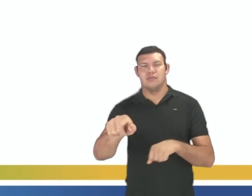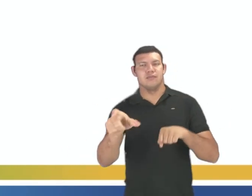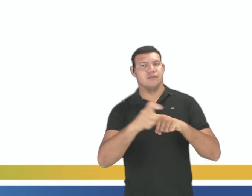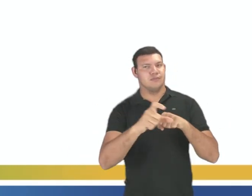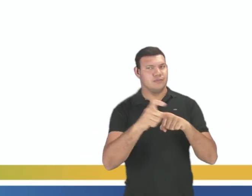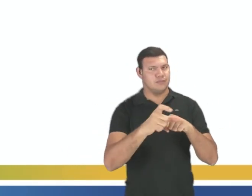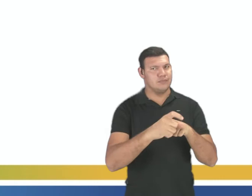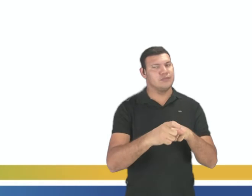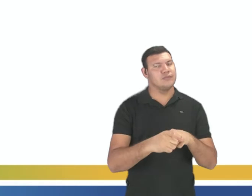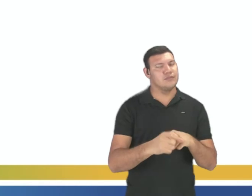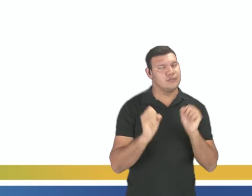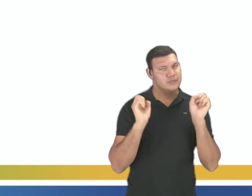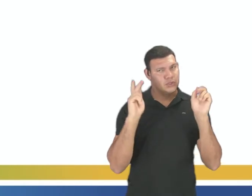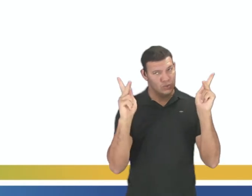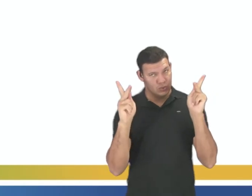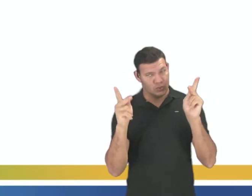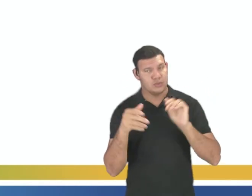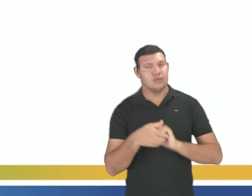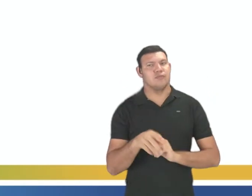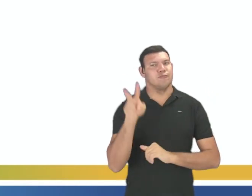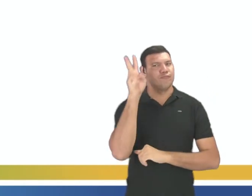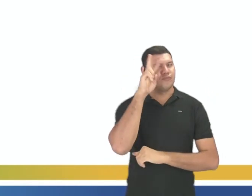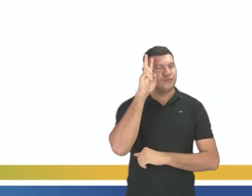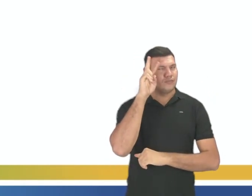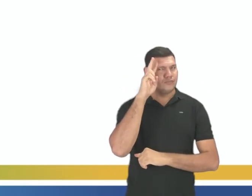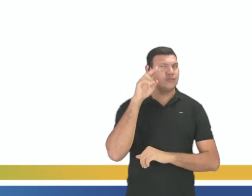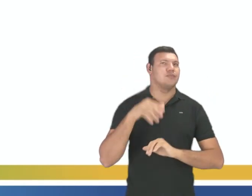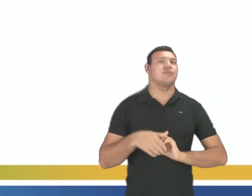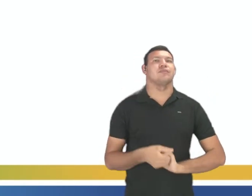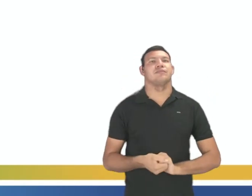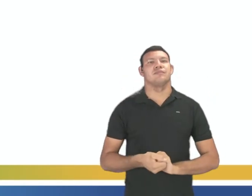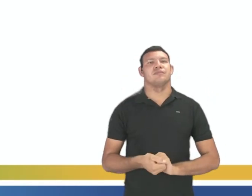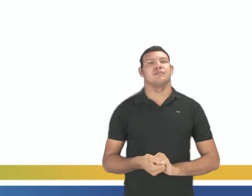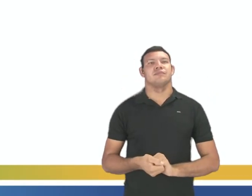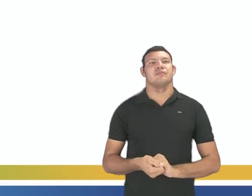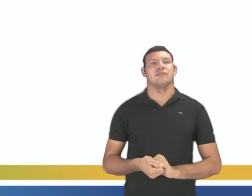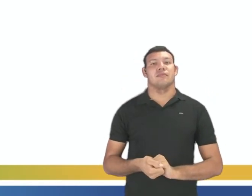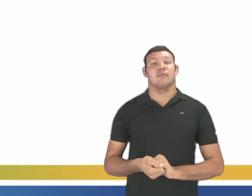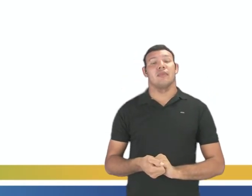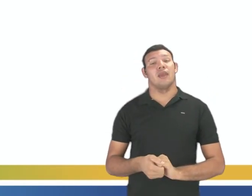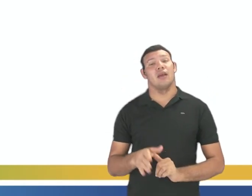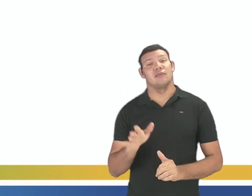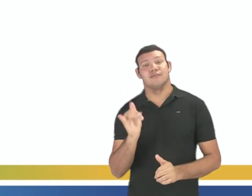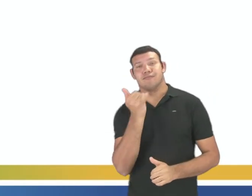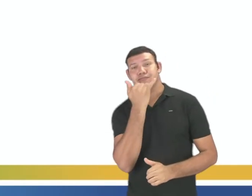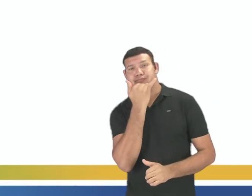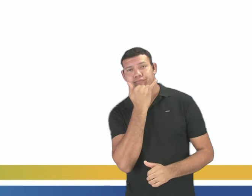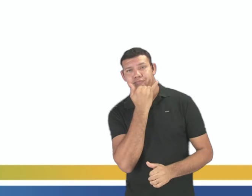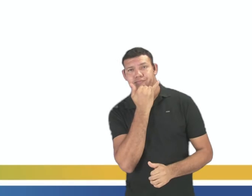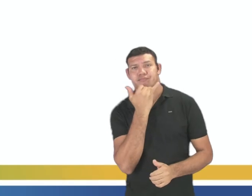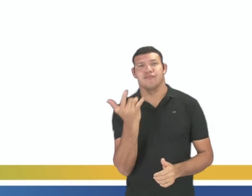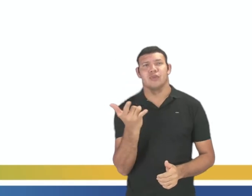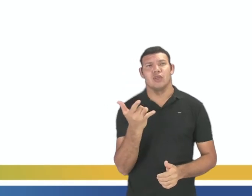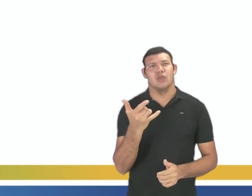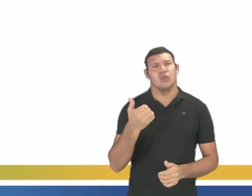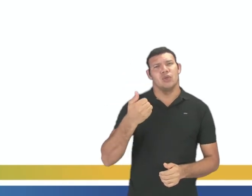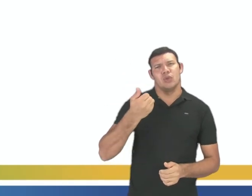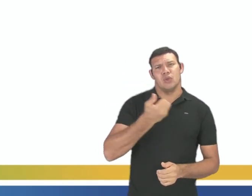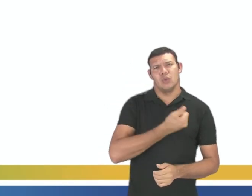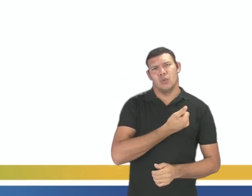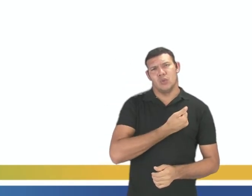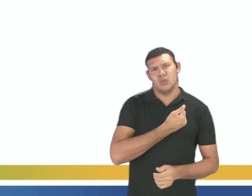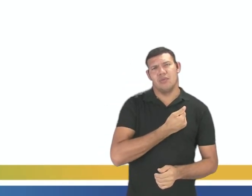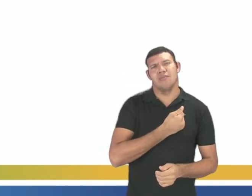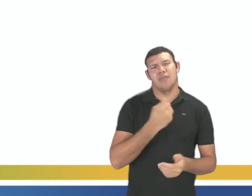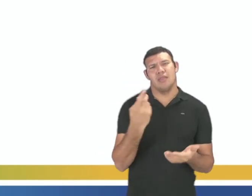lembrem todos, tudo bem? Então vamos ali rapidinho. Tem um pequeno errinho aqui na questão da numeração, mas vocês conseguem